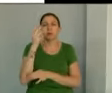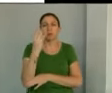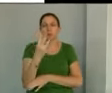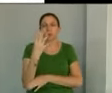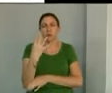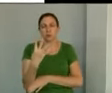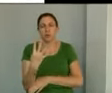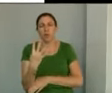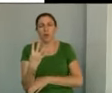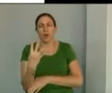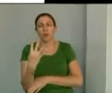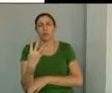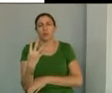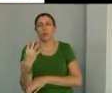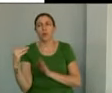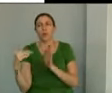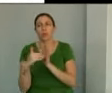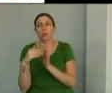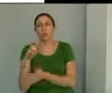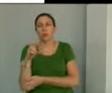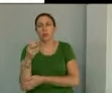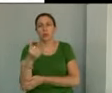para 560 dá